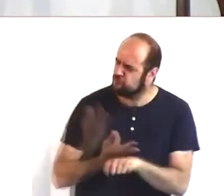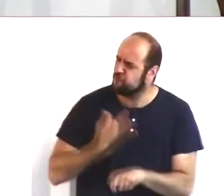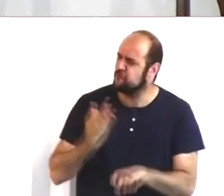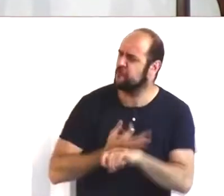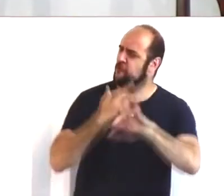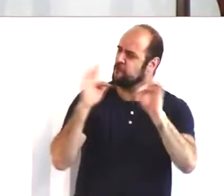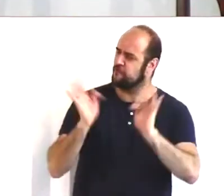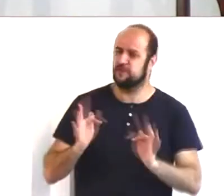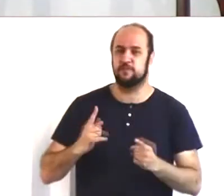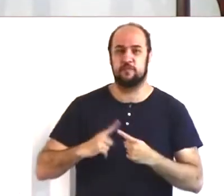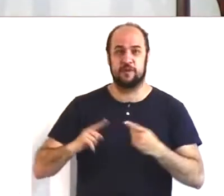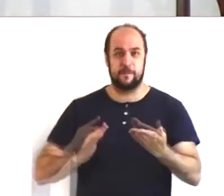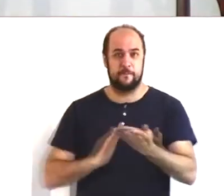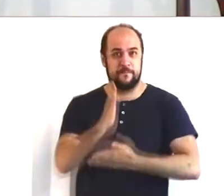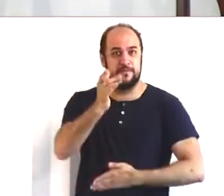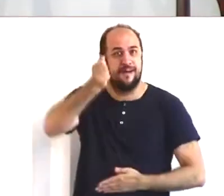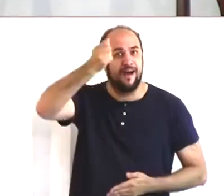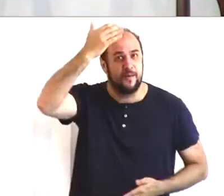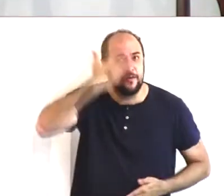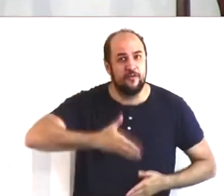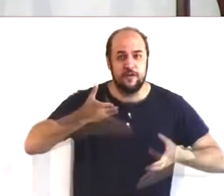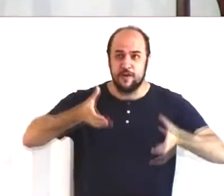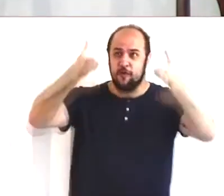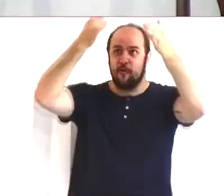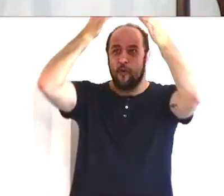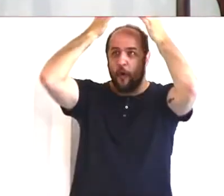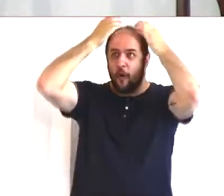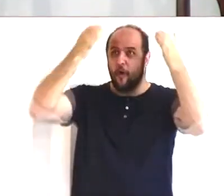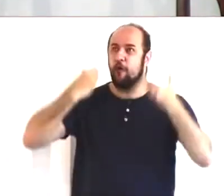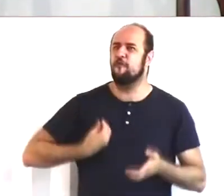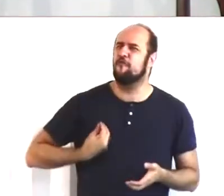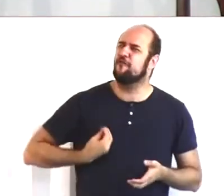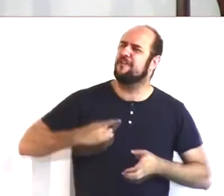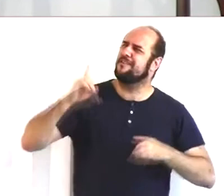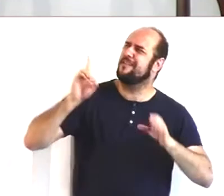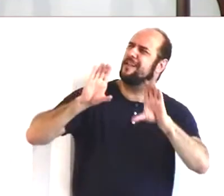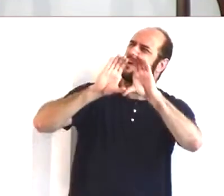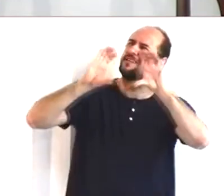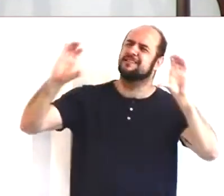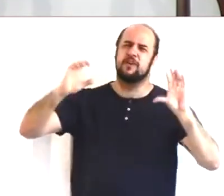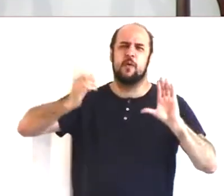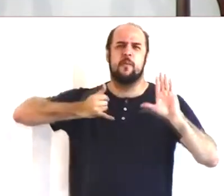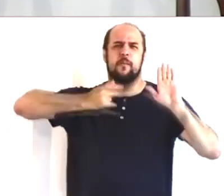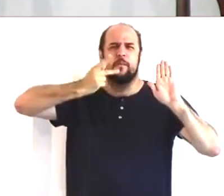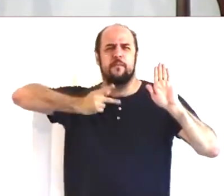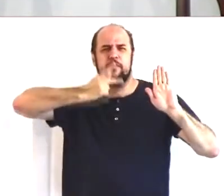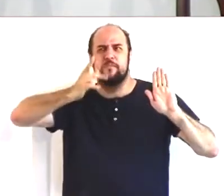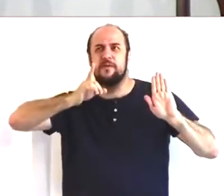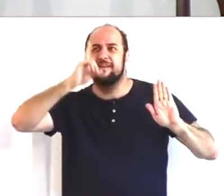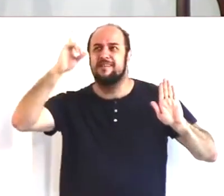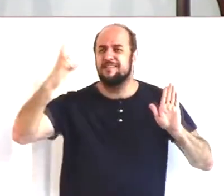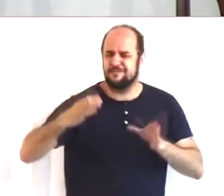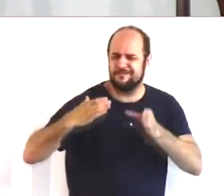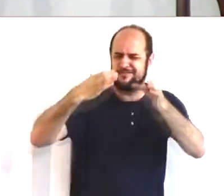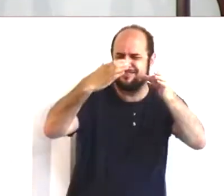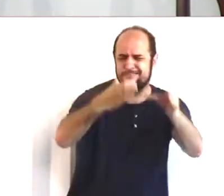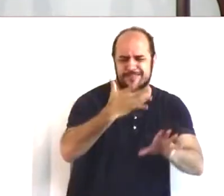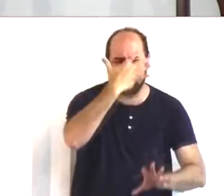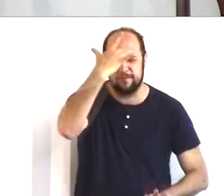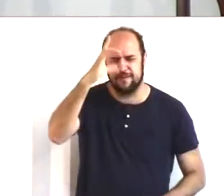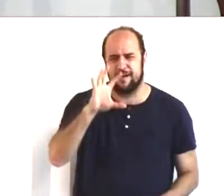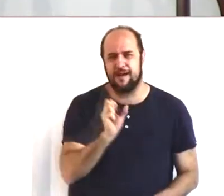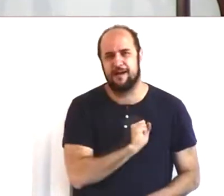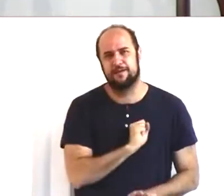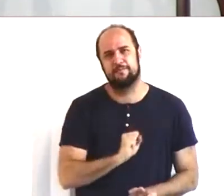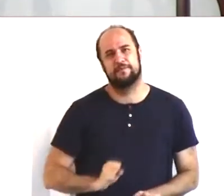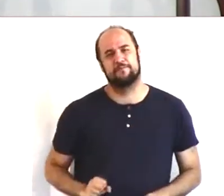sido aprovado, receberá a coroa da vida, a qual o Senhor prometeu aos que o amam. A coroa da vida aparece